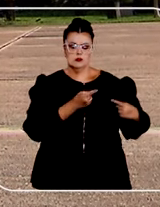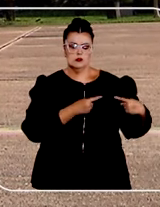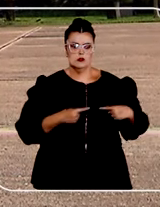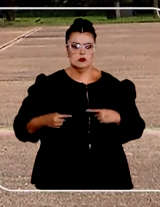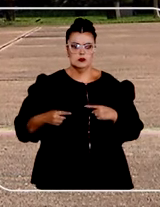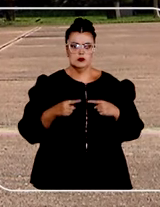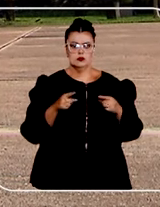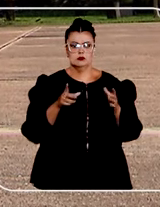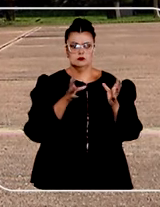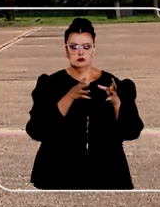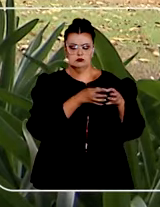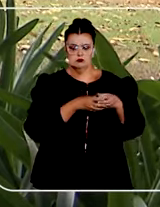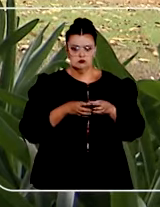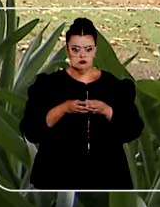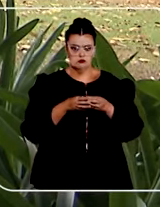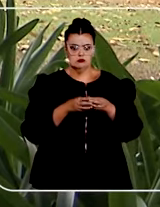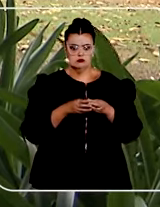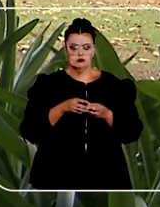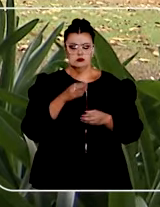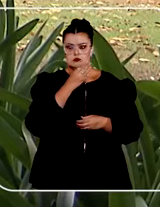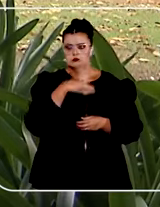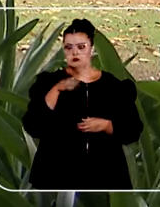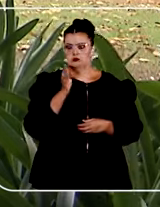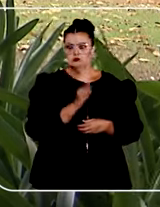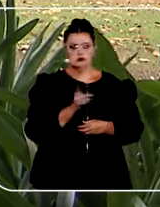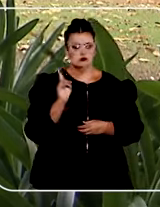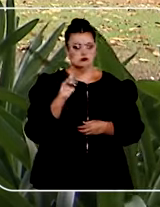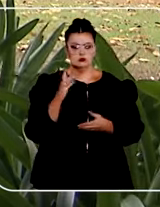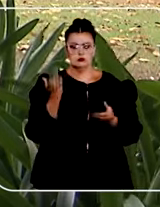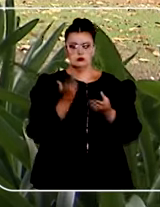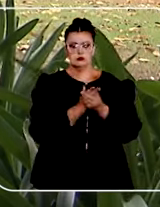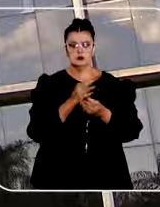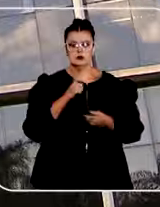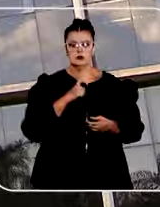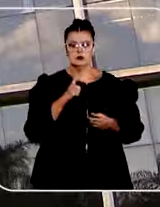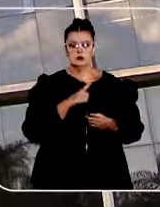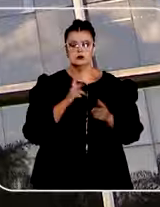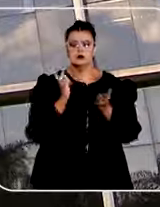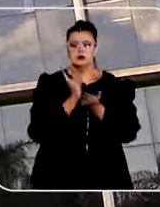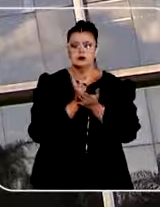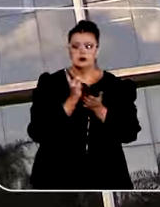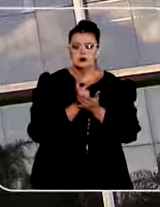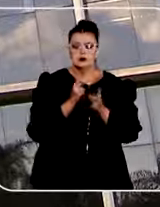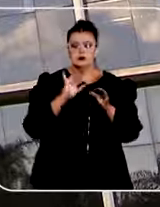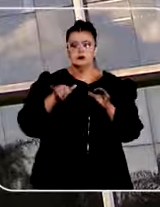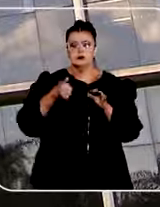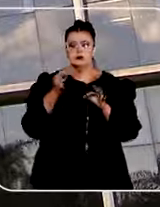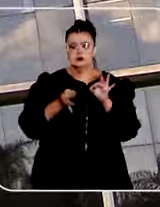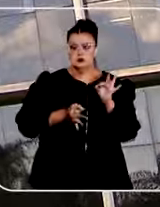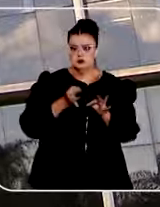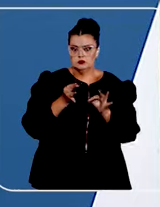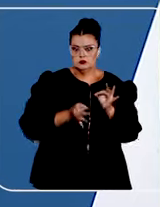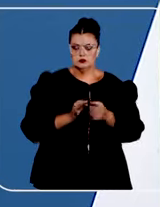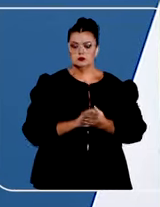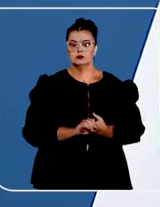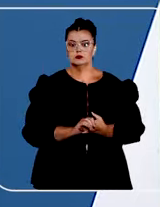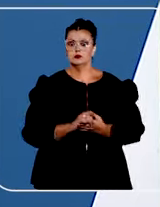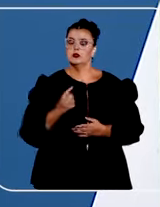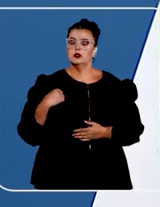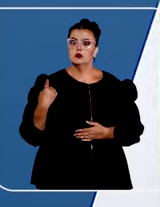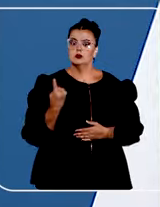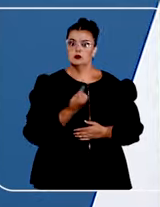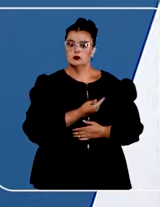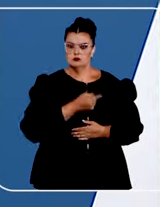assunto o colegiado Decidiu não suspender a tramitação dos processos que tratam da mesma questão jurídica nós